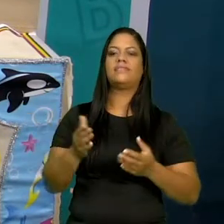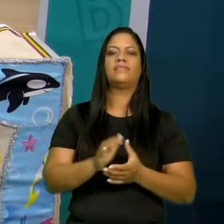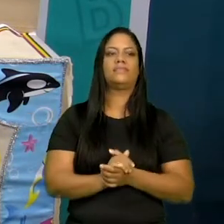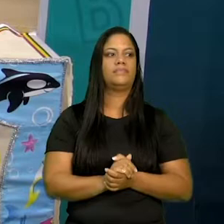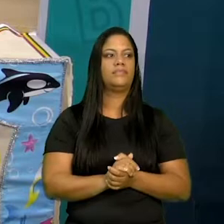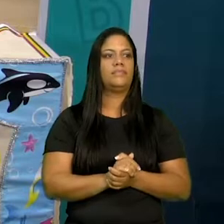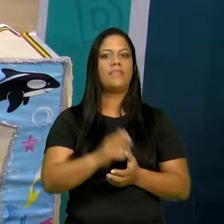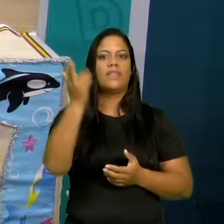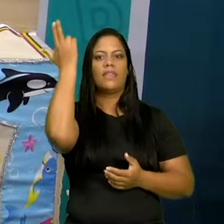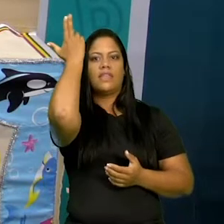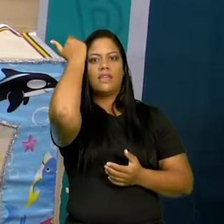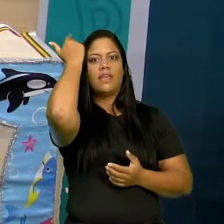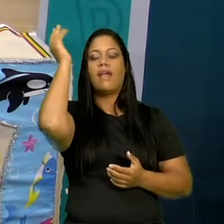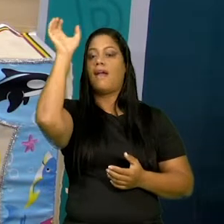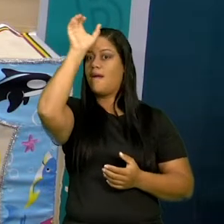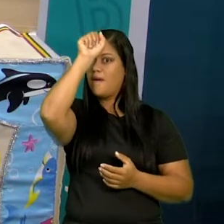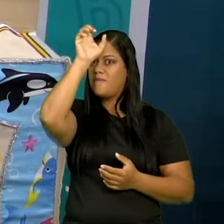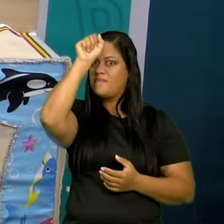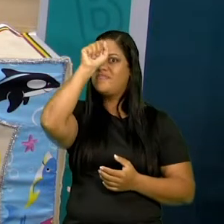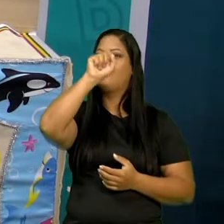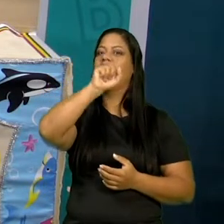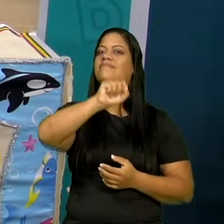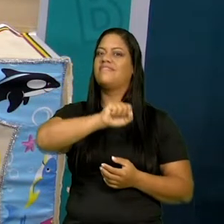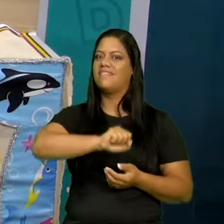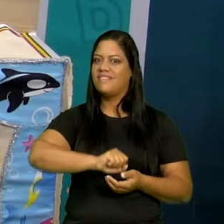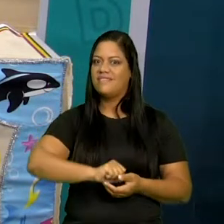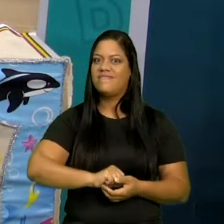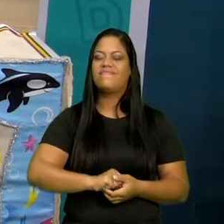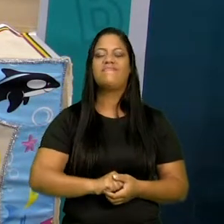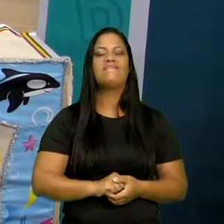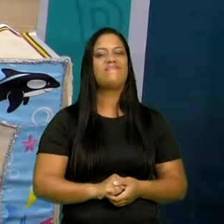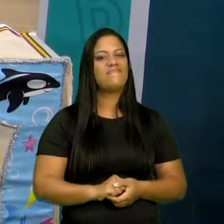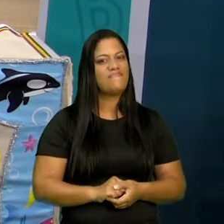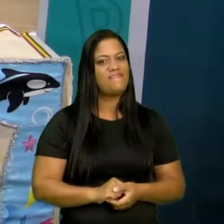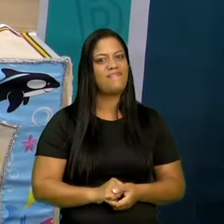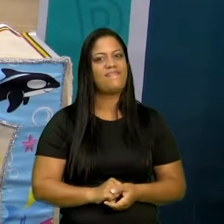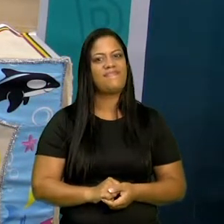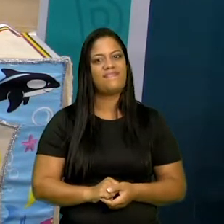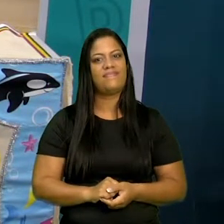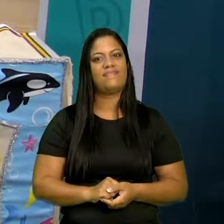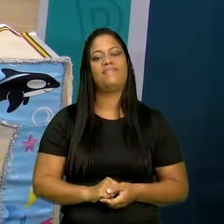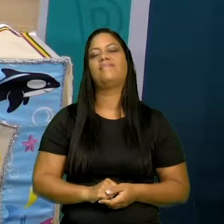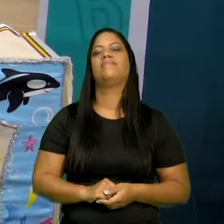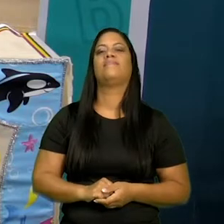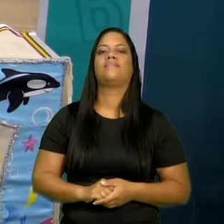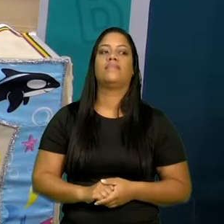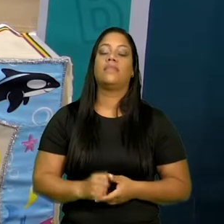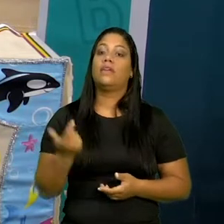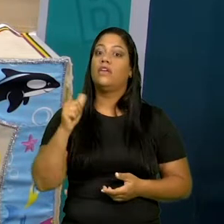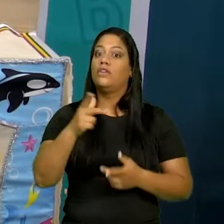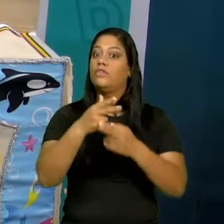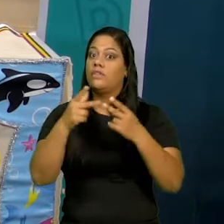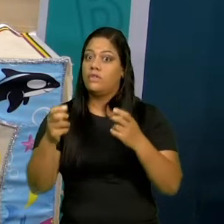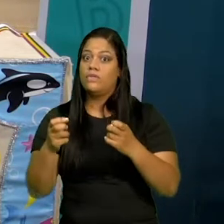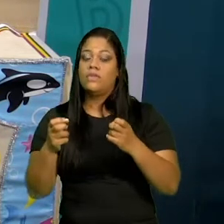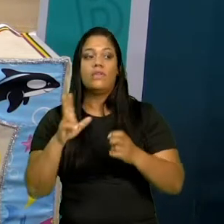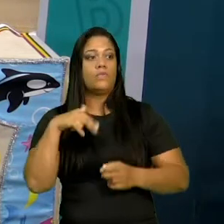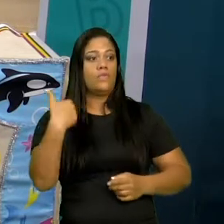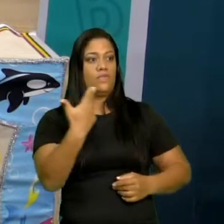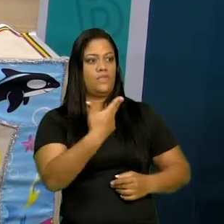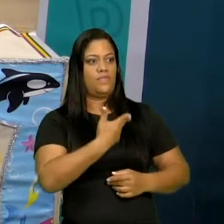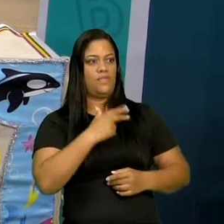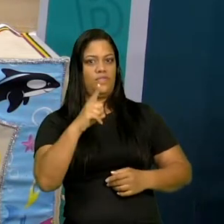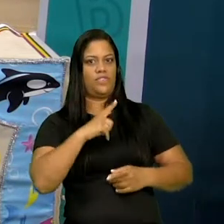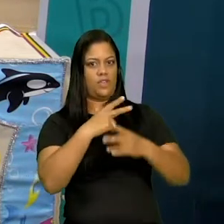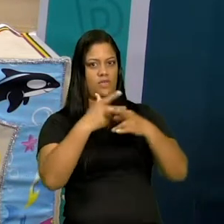a lebre aprendeu a lição. É verdade. Né? E, leiturinha? E outra coisa, quando a gente tem